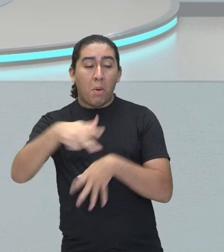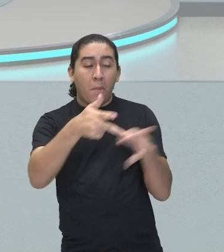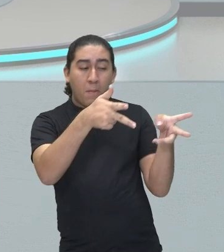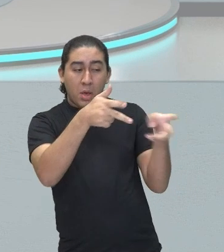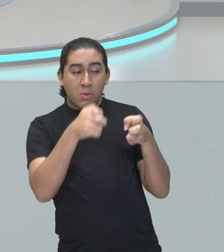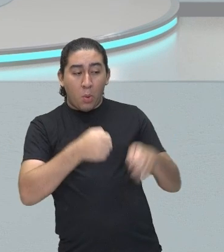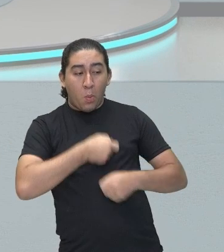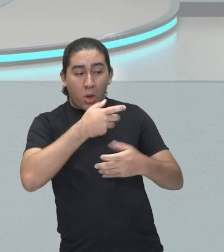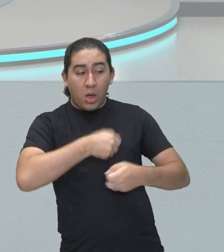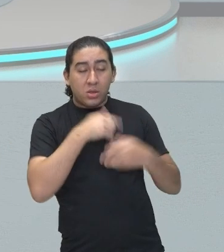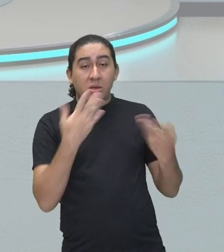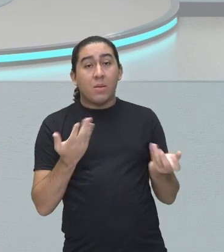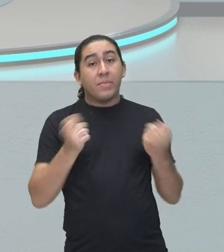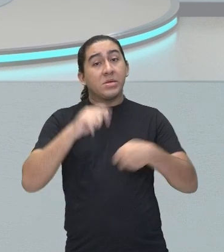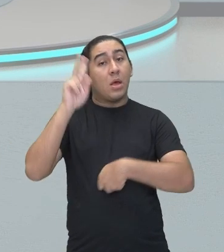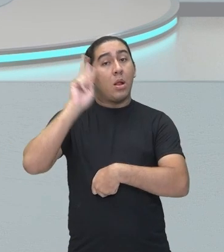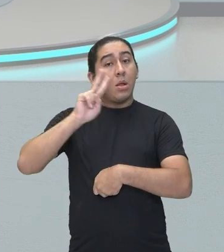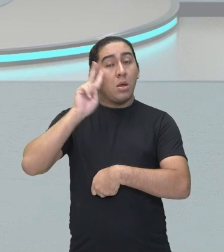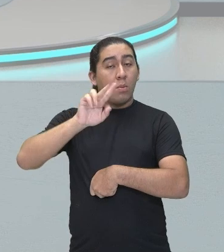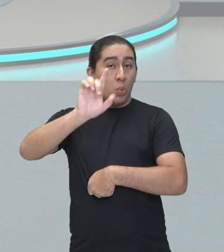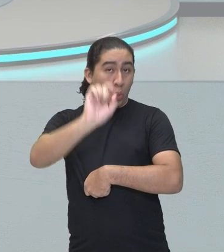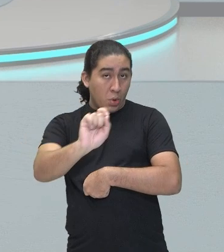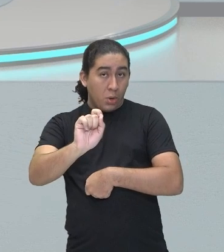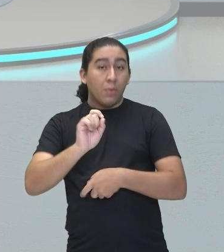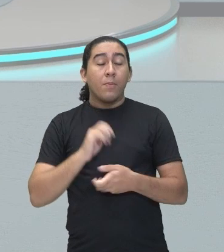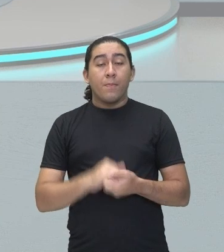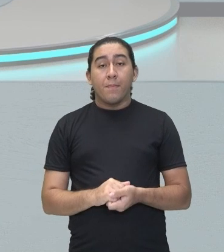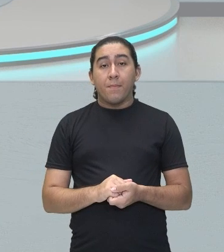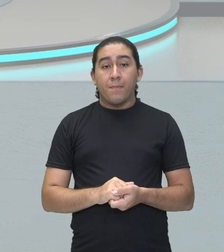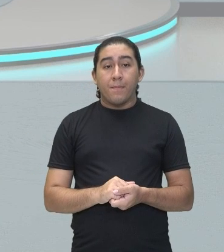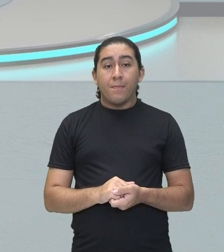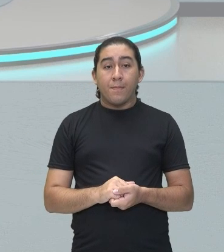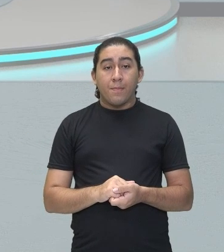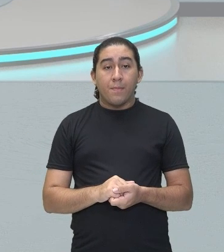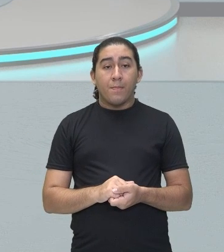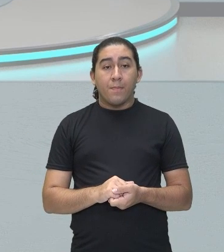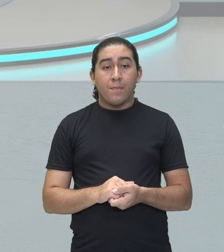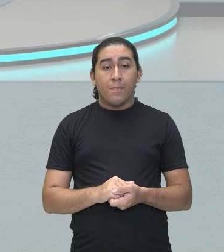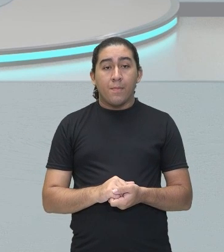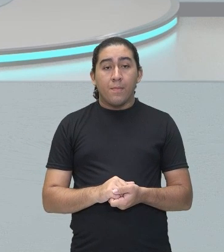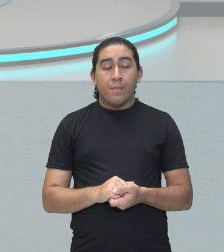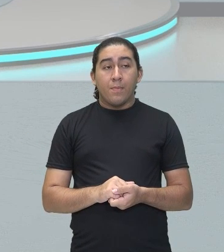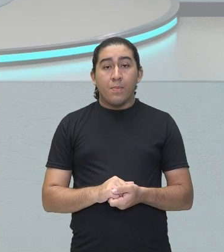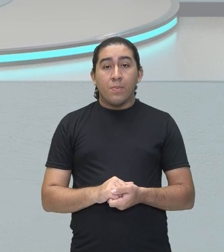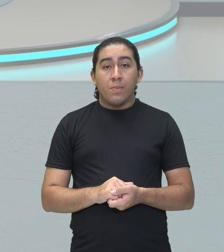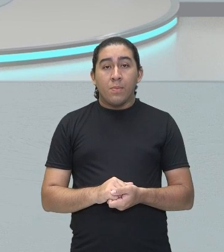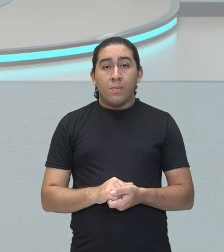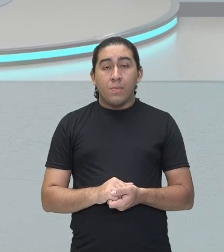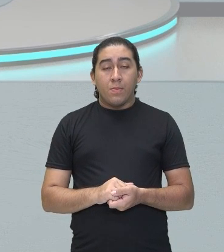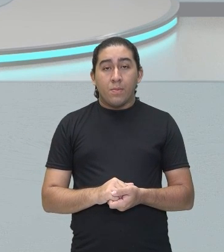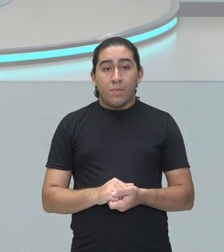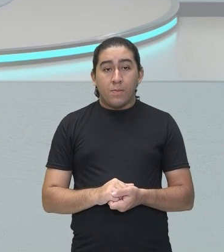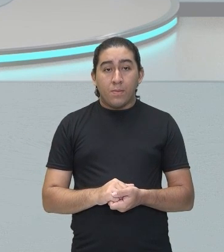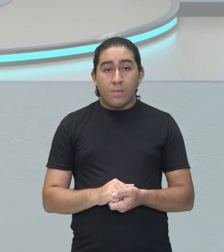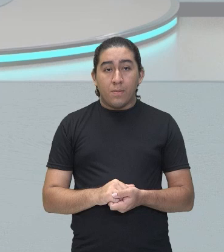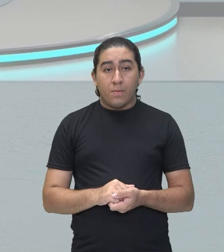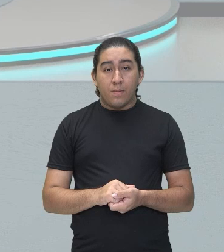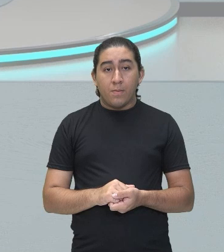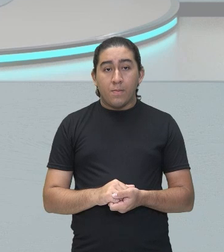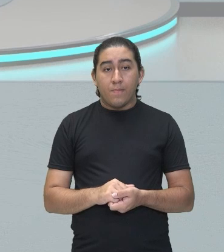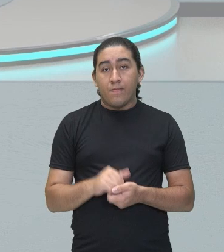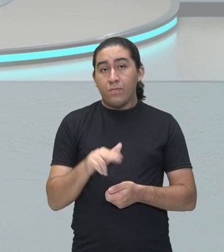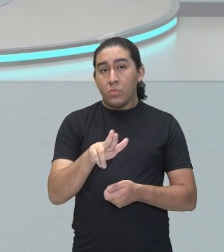ela deve então lembrar-se de que jamais pôde, alguma hora em teus altares,